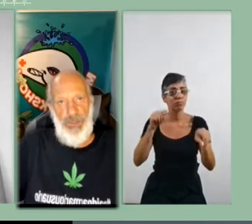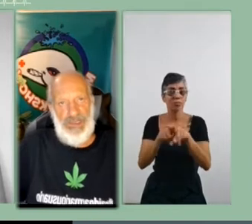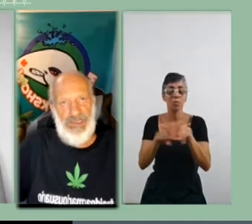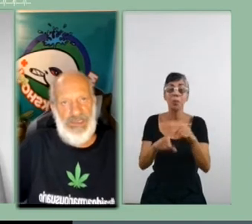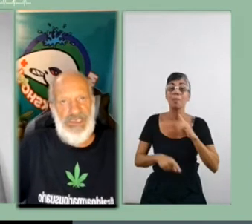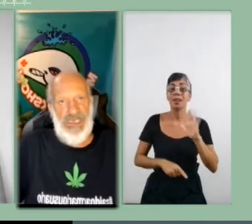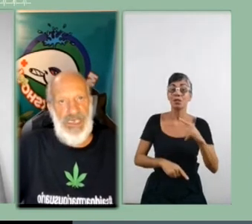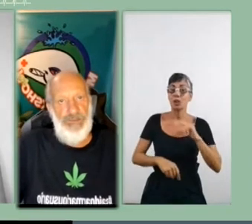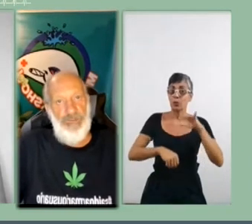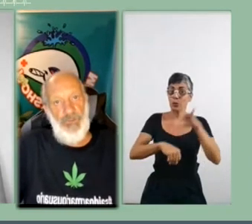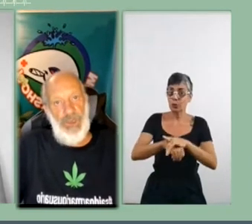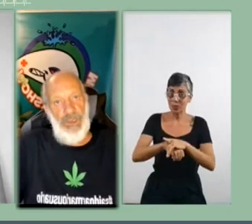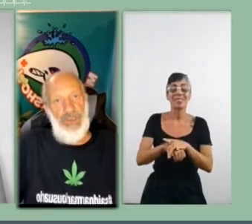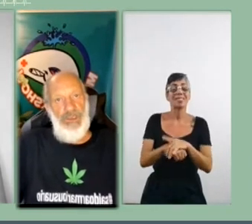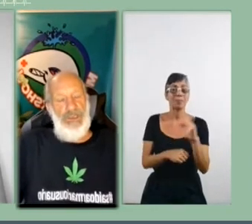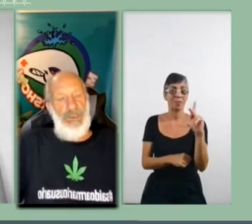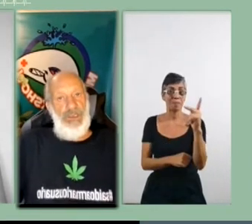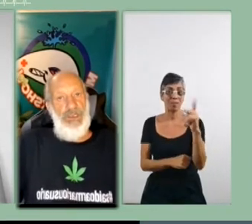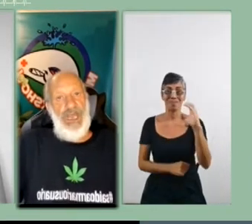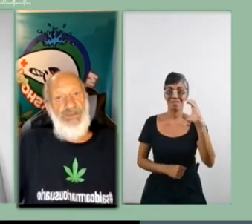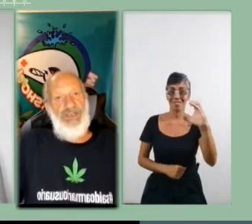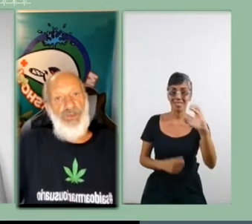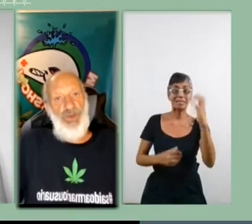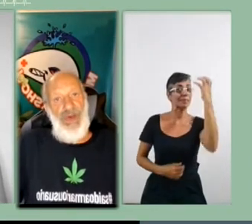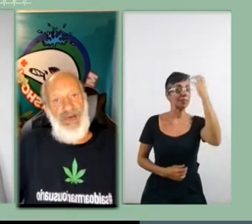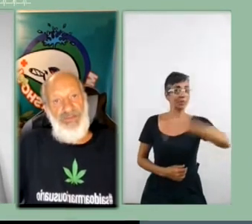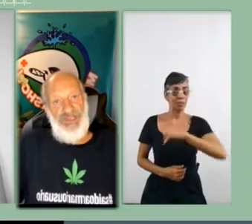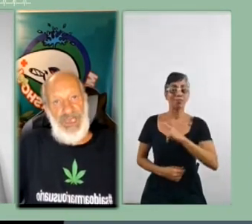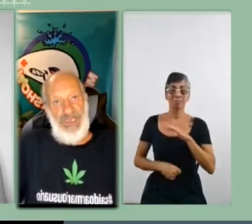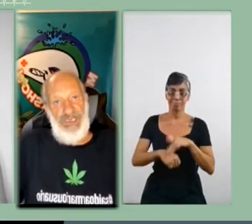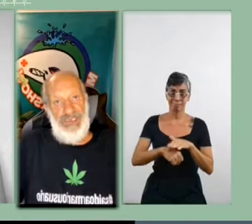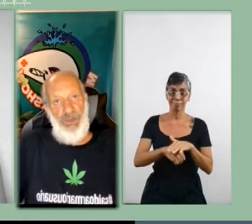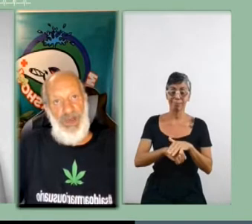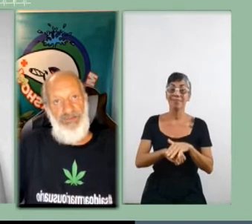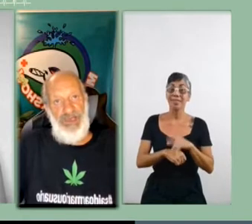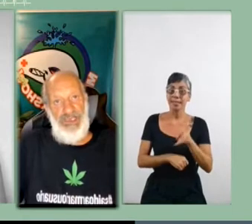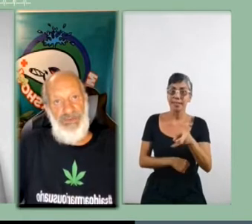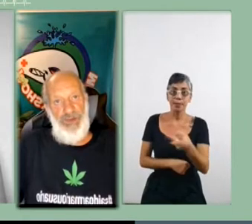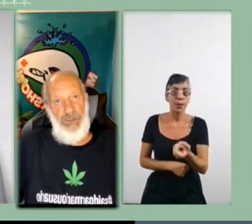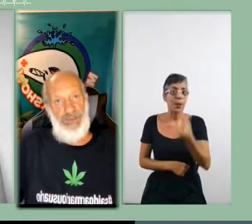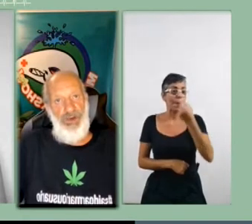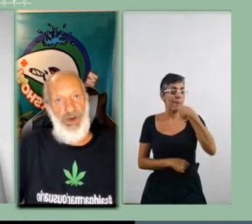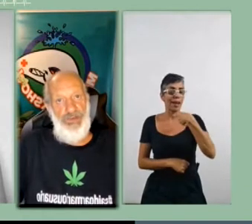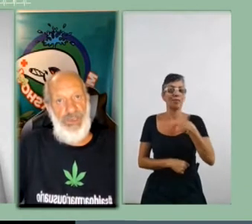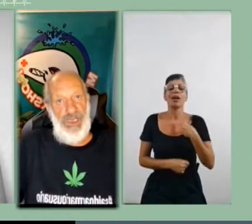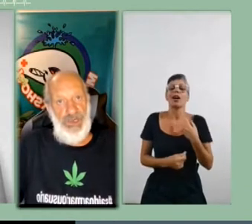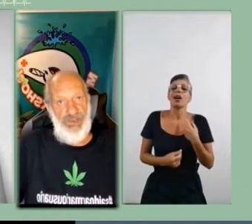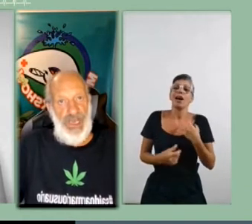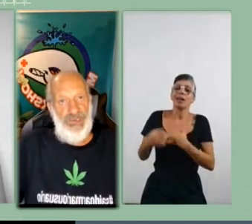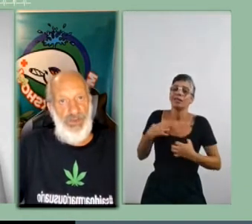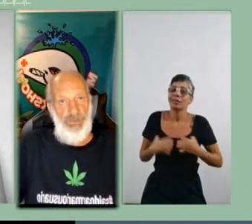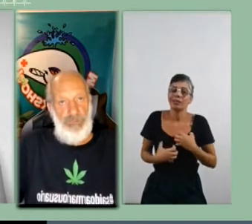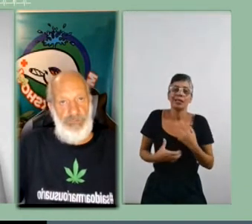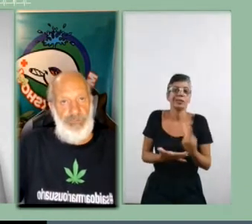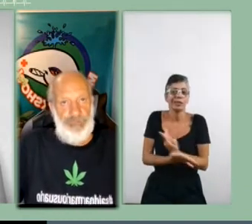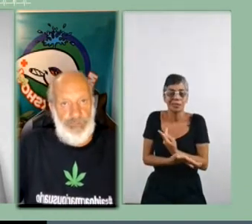tenho hepatite C. E cada vez que eu tomava, eu tinha crise, tomava anti-inflamatório e